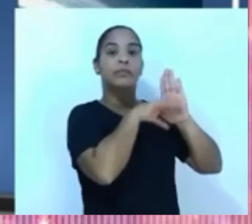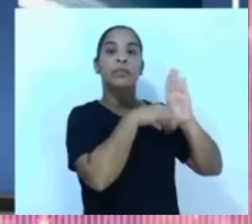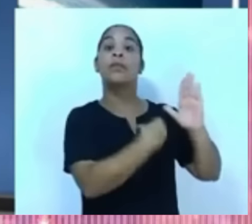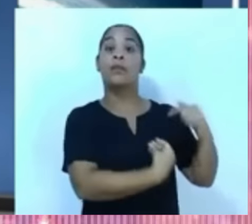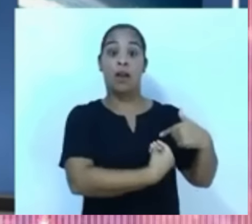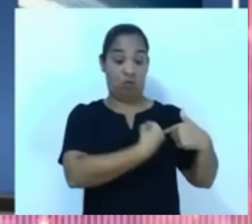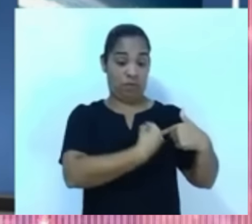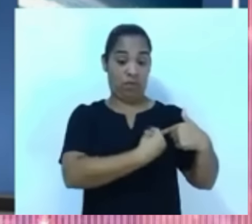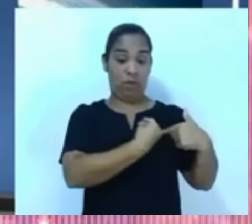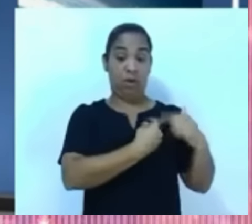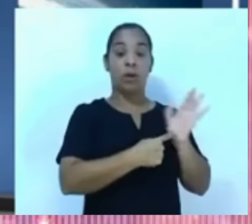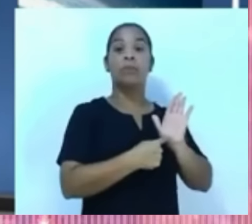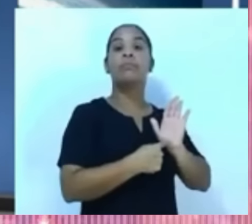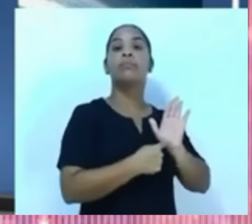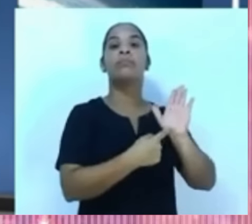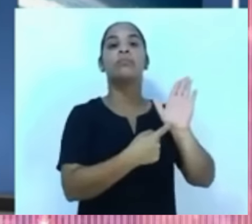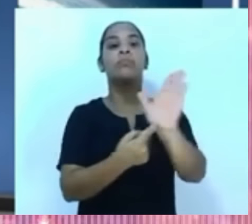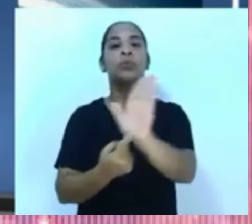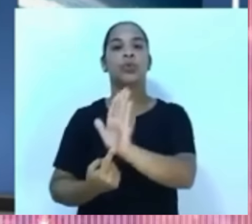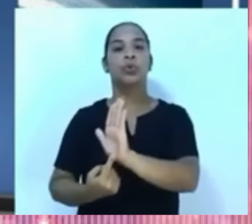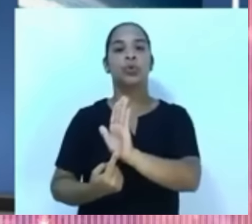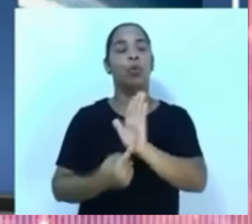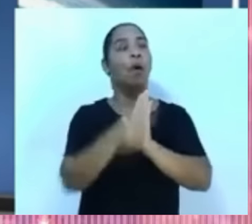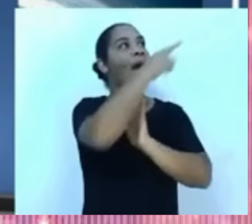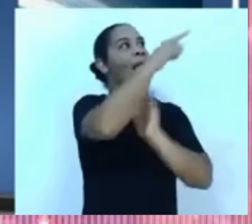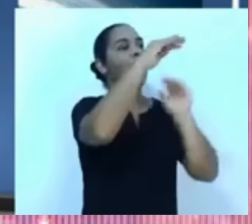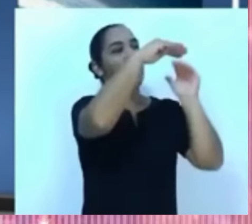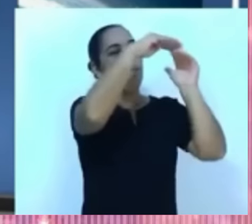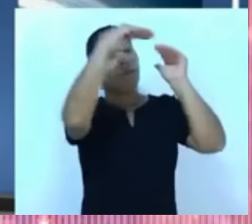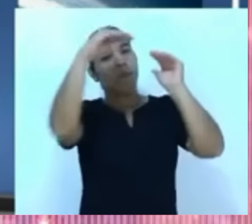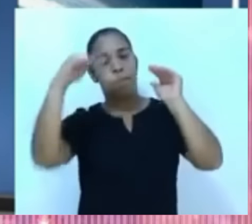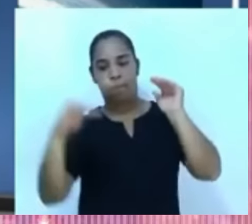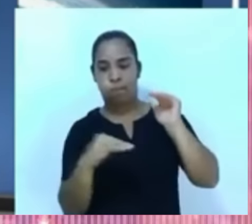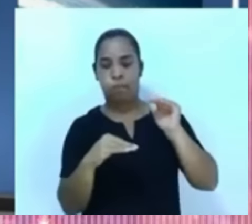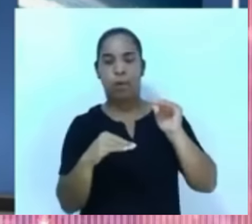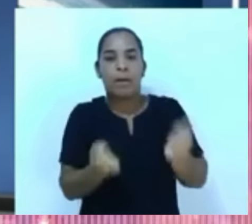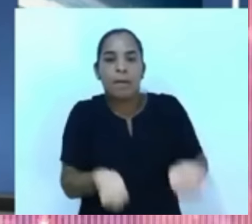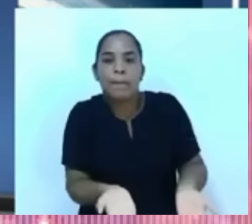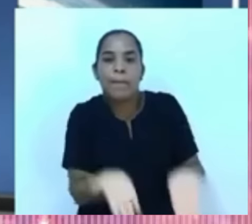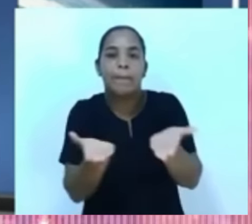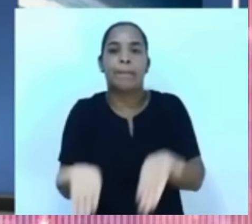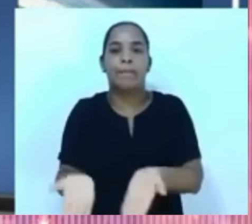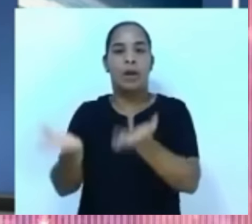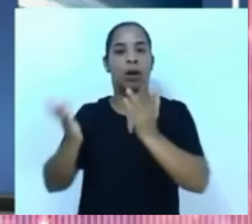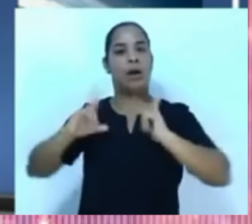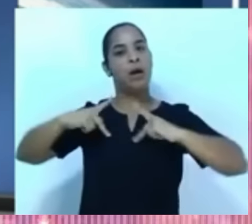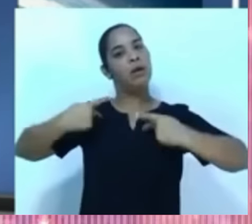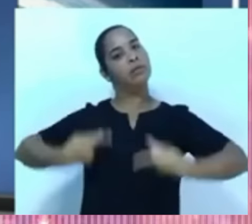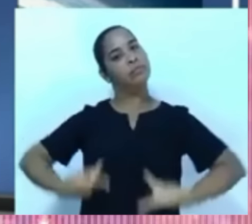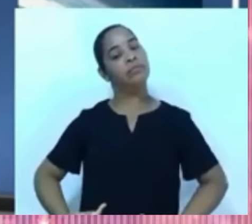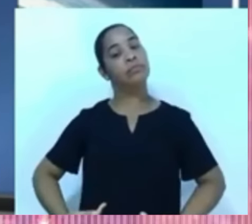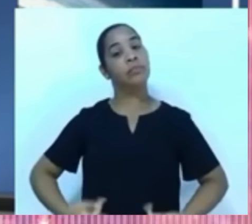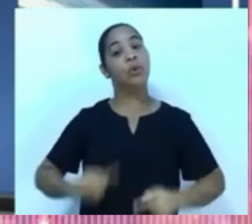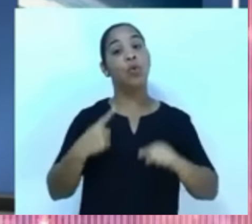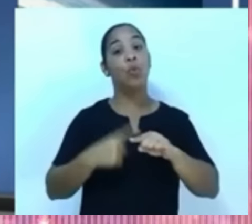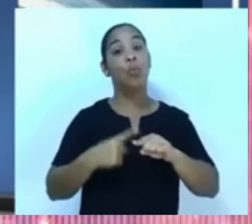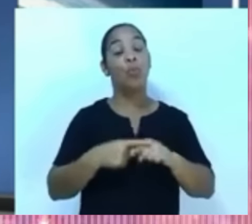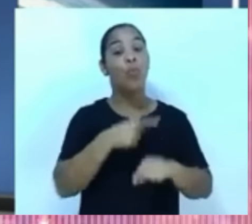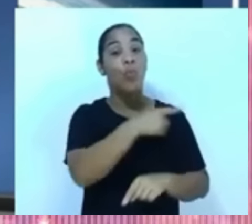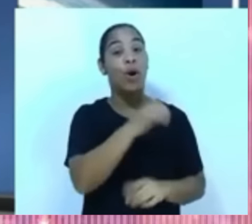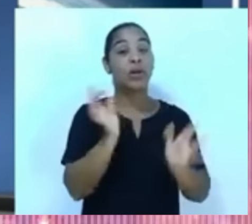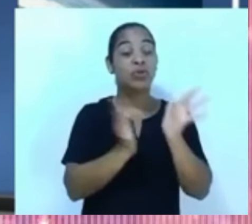descer a miséria humana para tornar a dignidade o que mereceu do Povo da sua